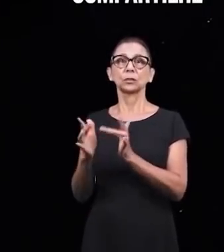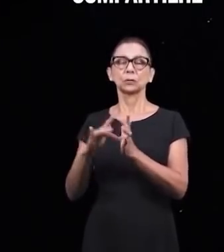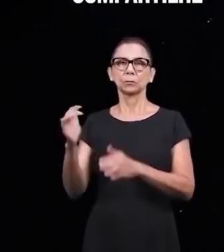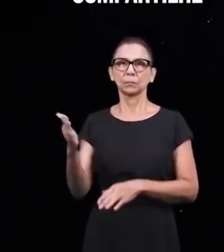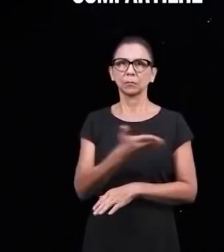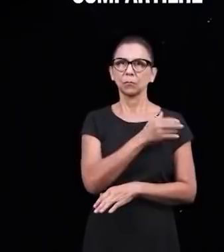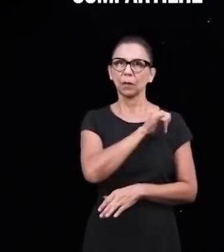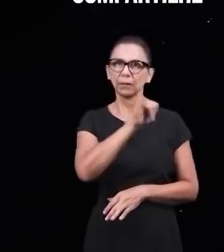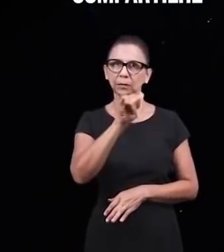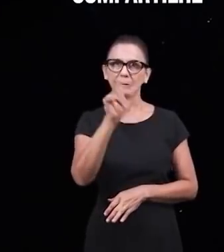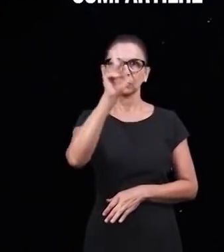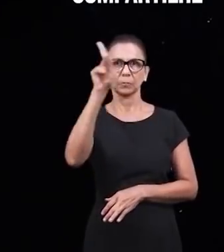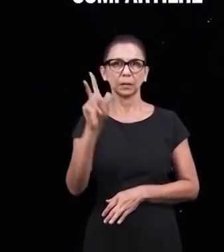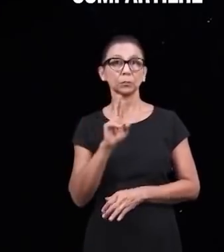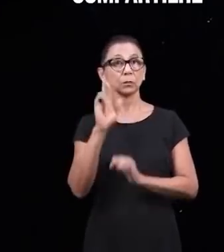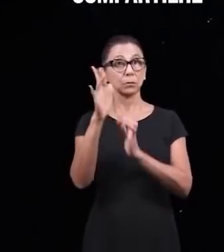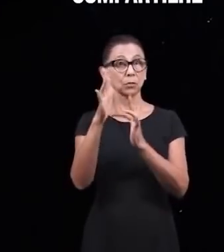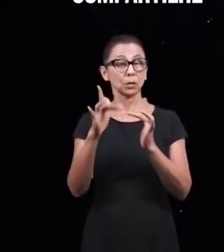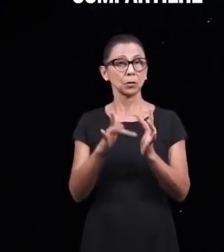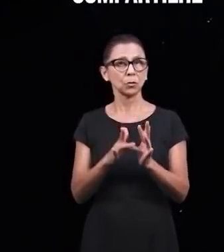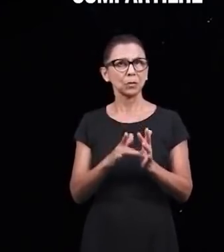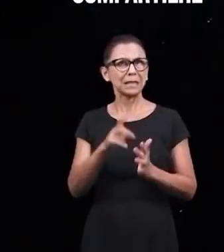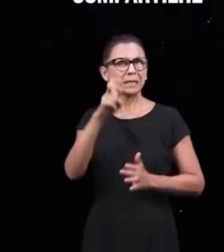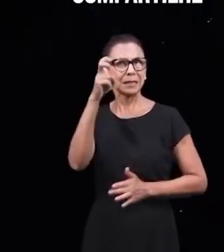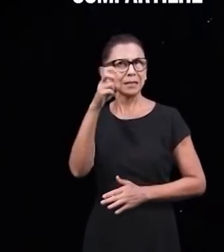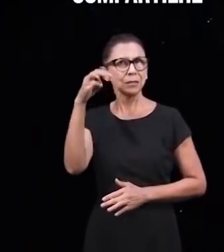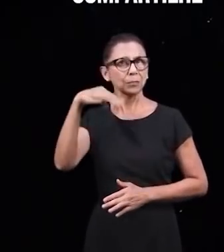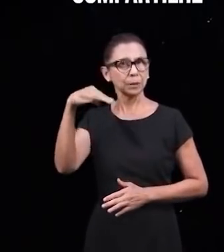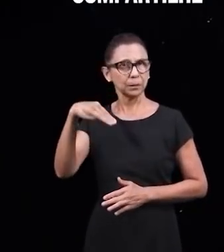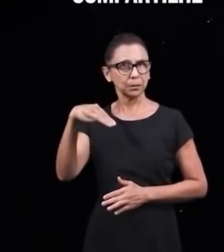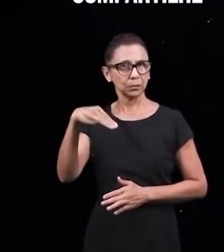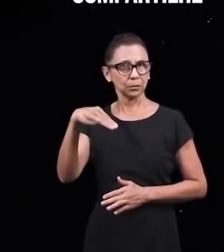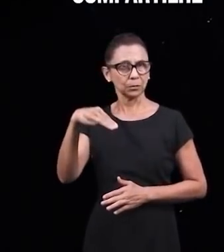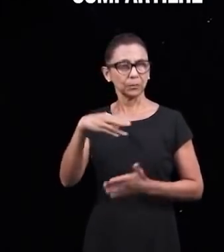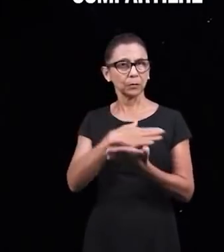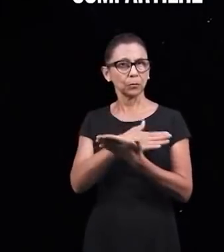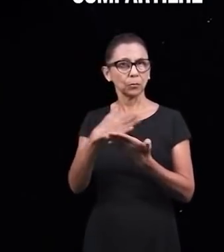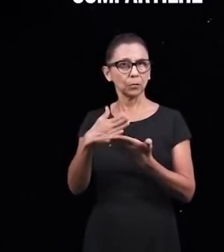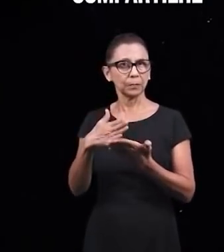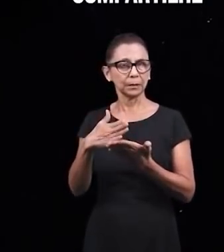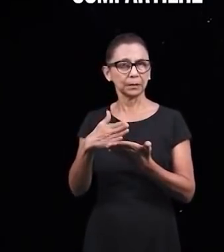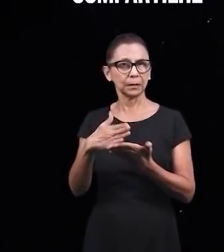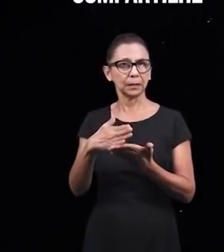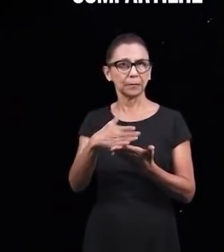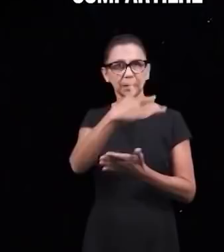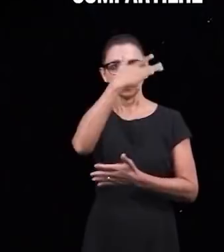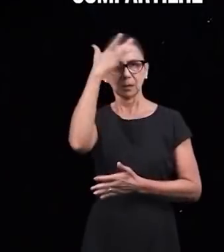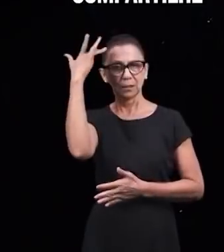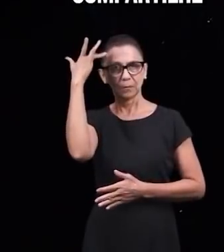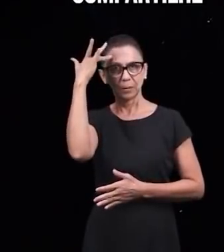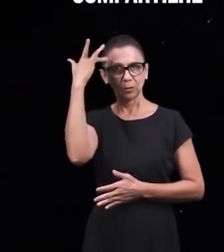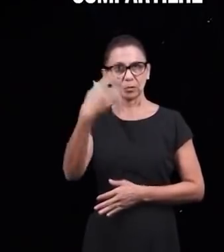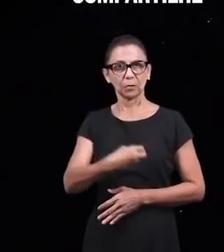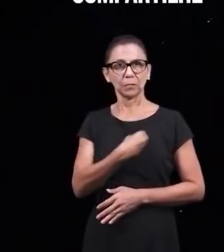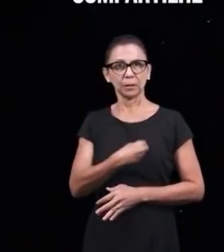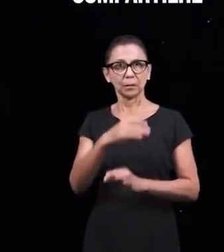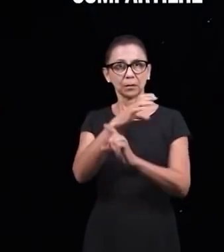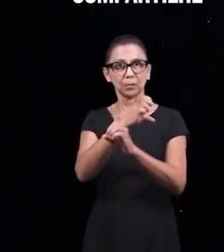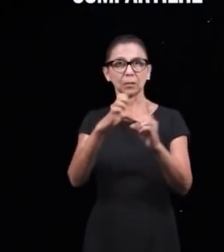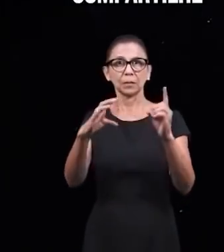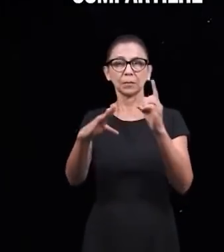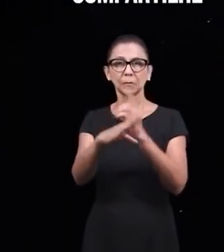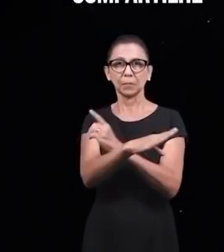A paz do Senhor Jesus. Dentro de 5 minutos, daremos início às participações da Escola Bíblica